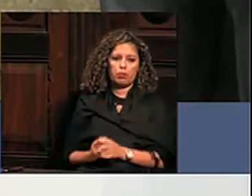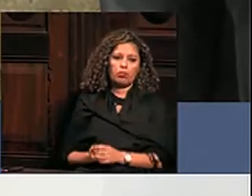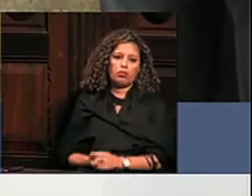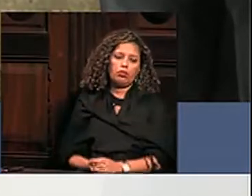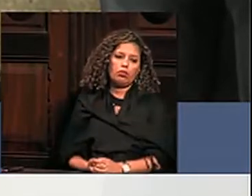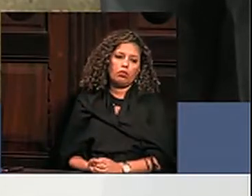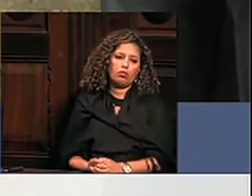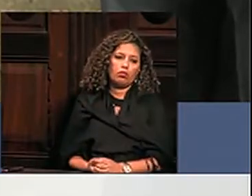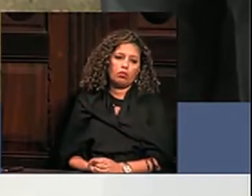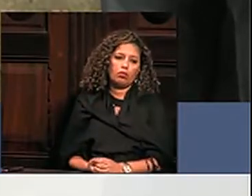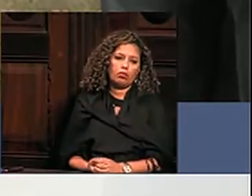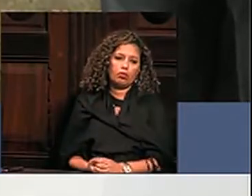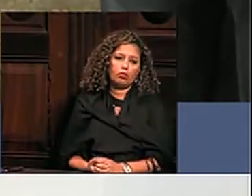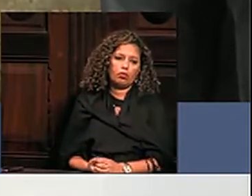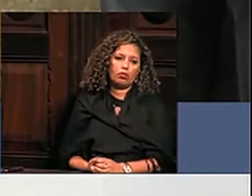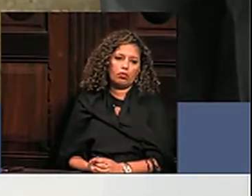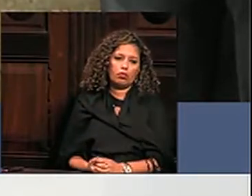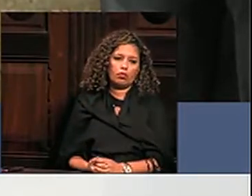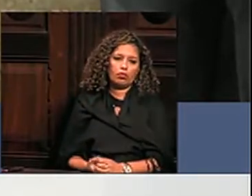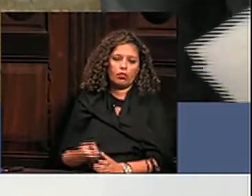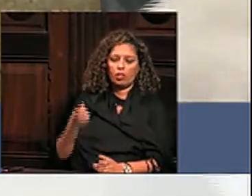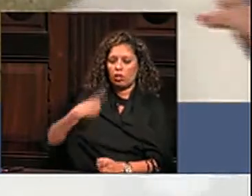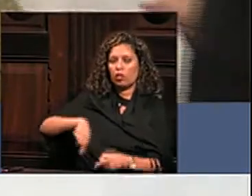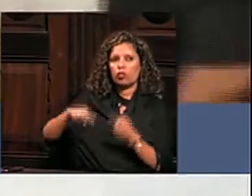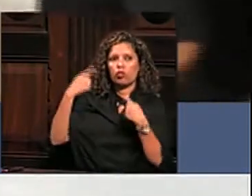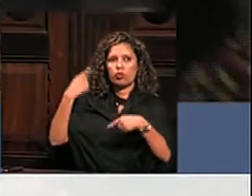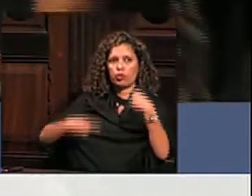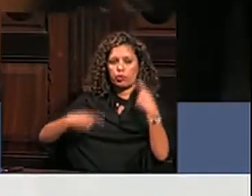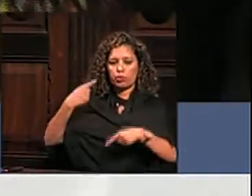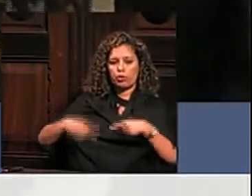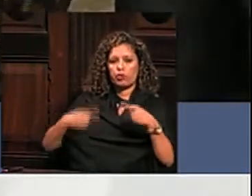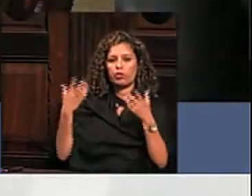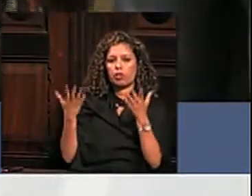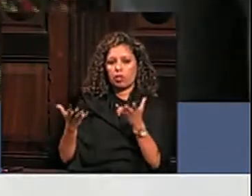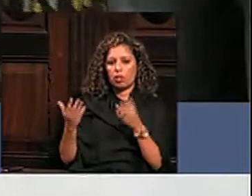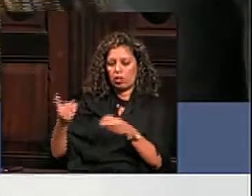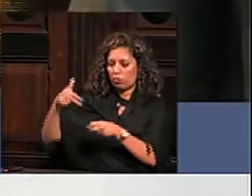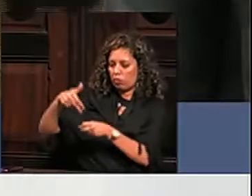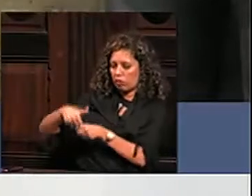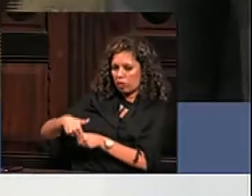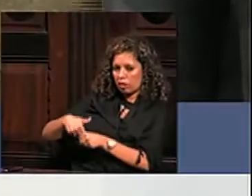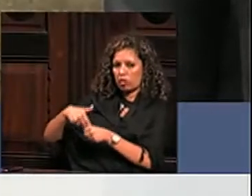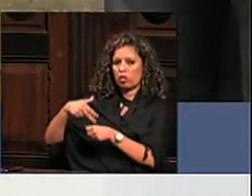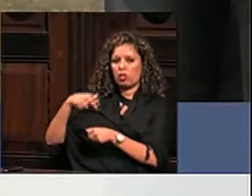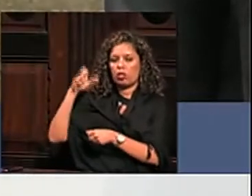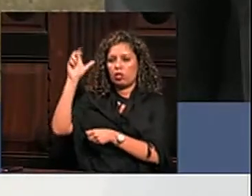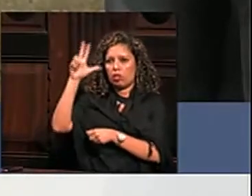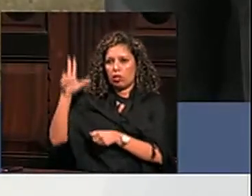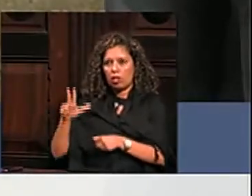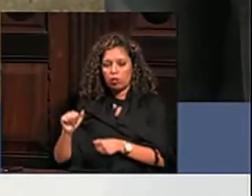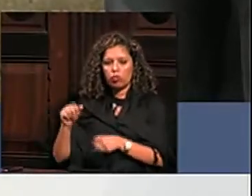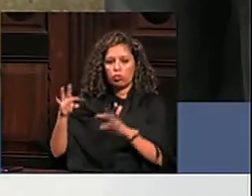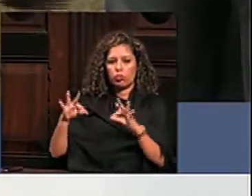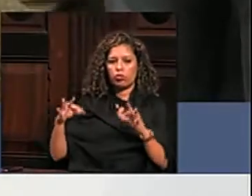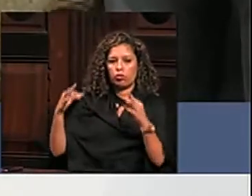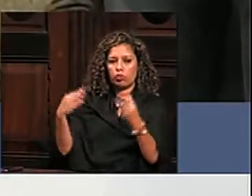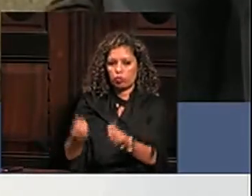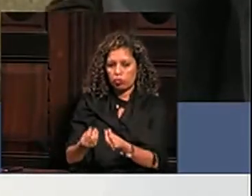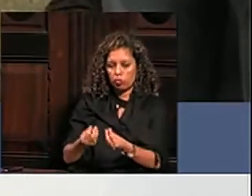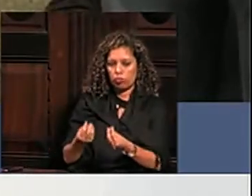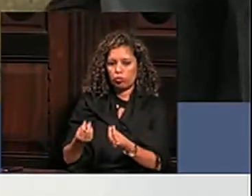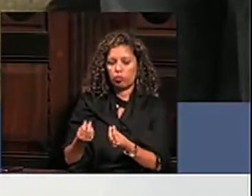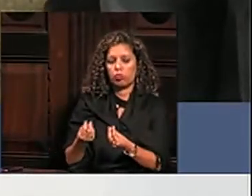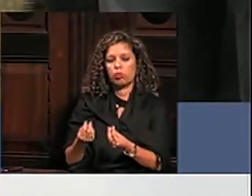Da energia elétrica. Aceitaram discutir o GLP, aceitaram discutir o diesel, não tinham aceitado a energia elétrica dentro da comissão especial que